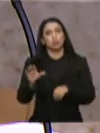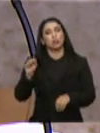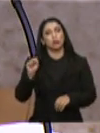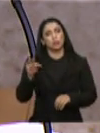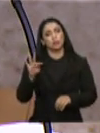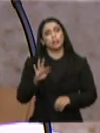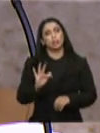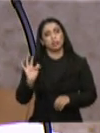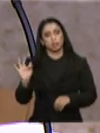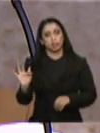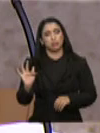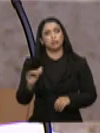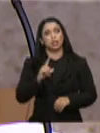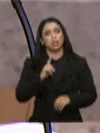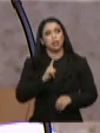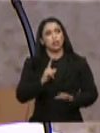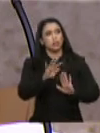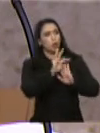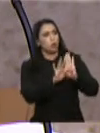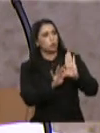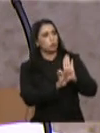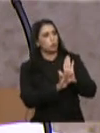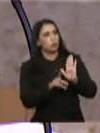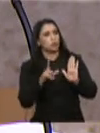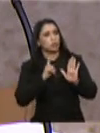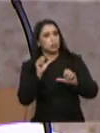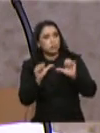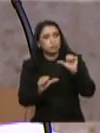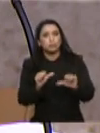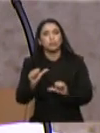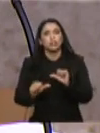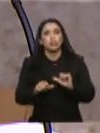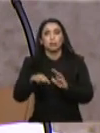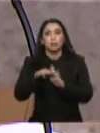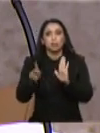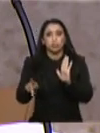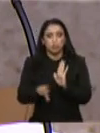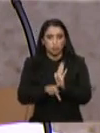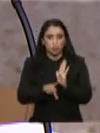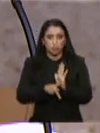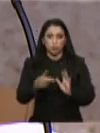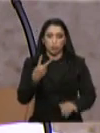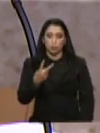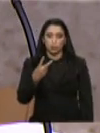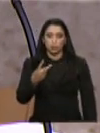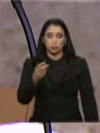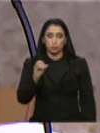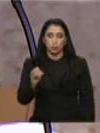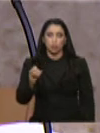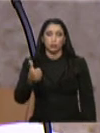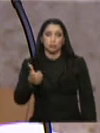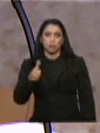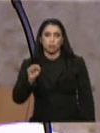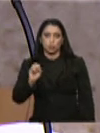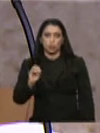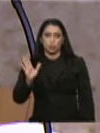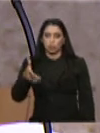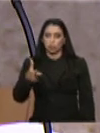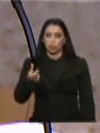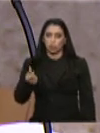Tribunal Federal, em redação ligeiramente alterada pela medida provisória 2180 de